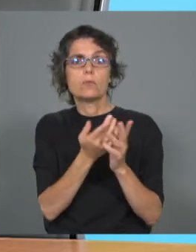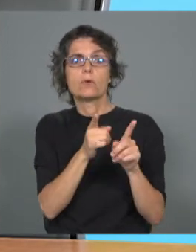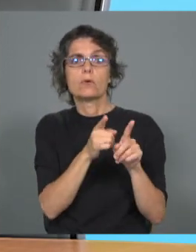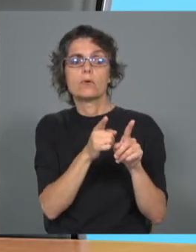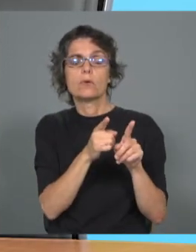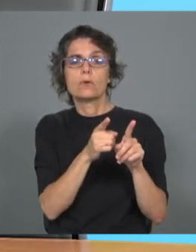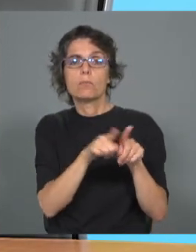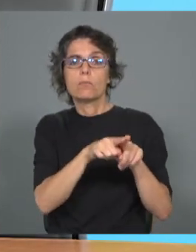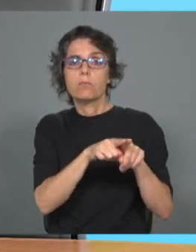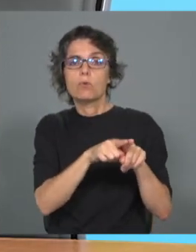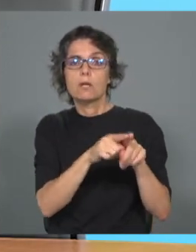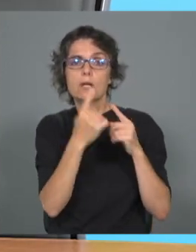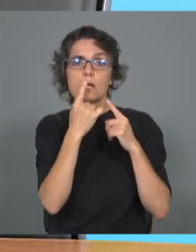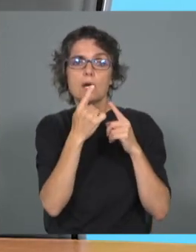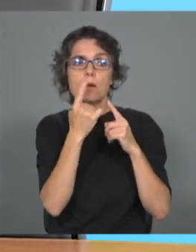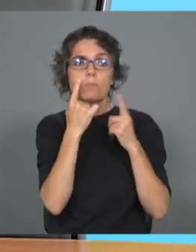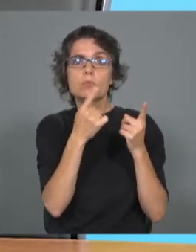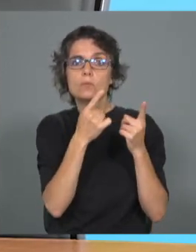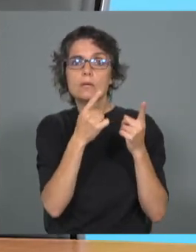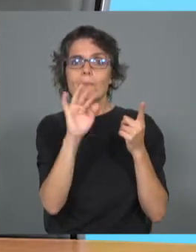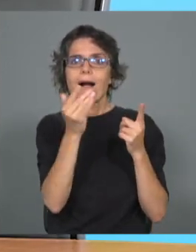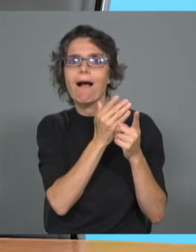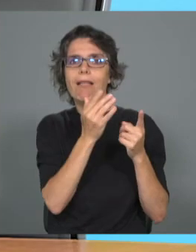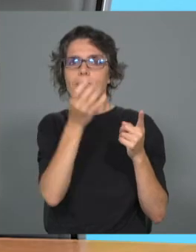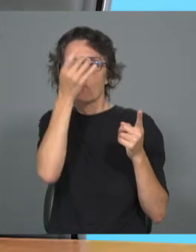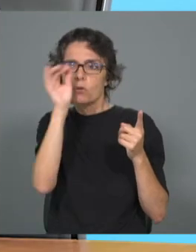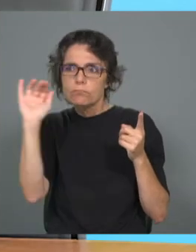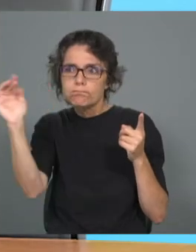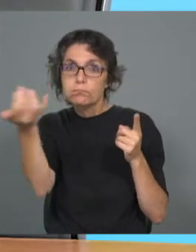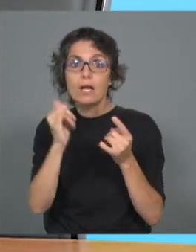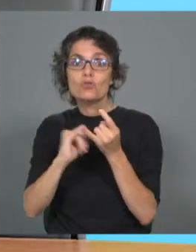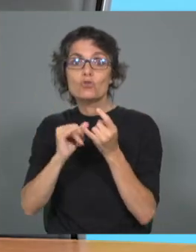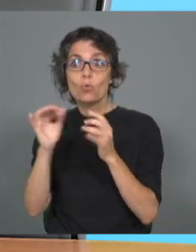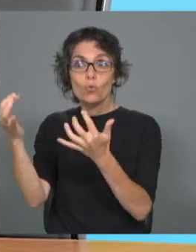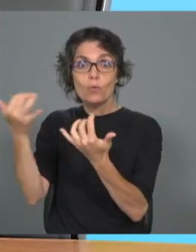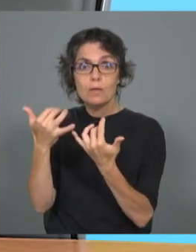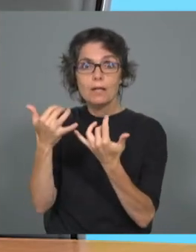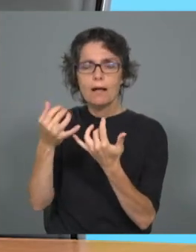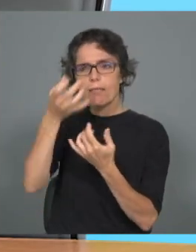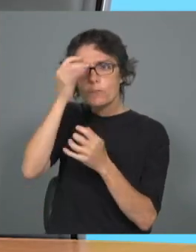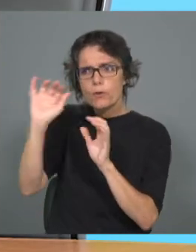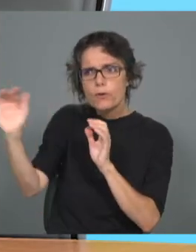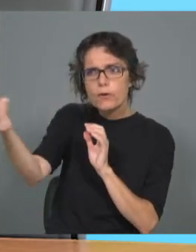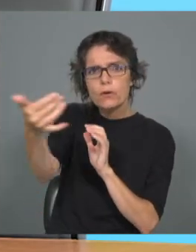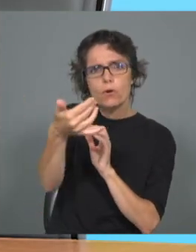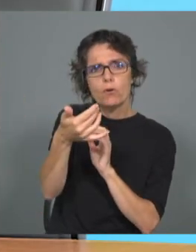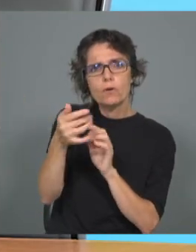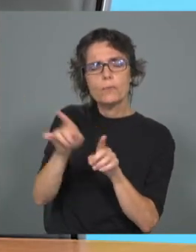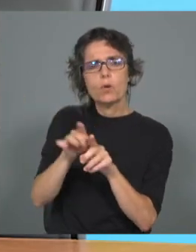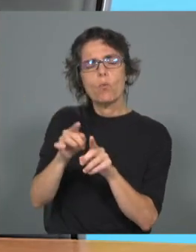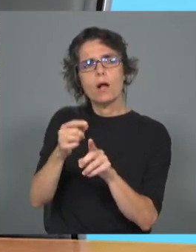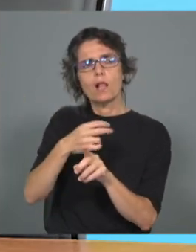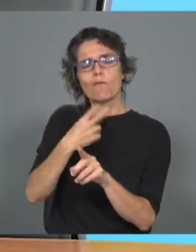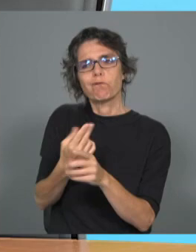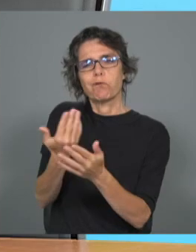dos migrantes. As associações de imigrantes fazem esse trabalho, né? Portanto, dão voz a determinadas comunidades, às suas